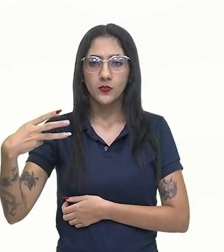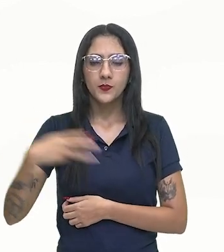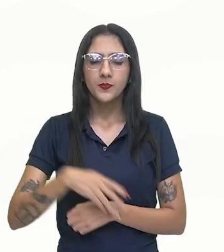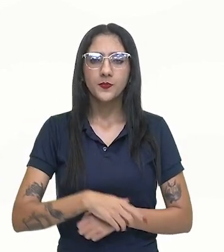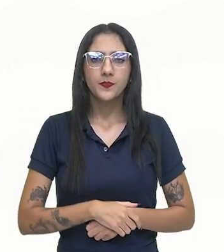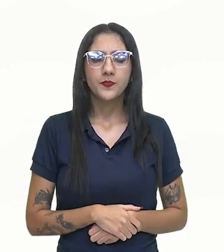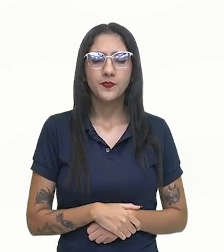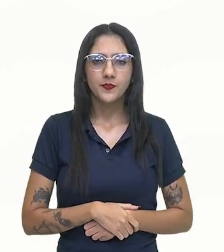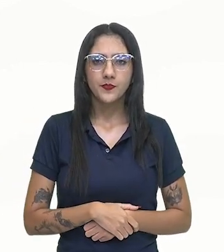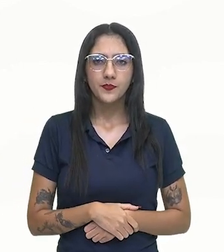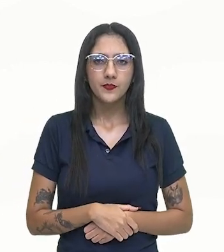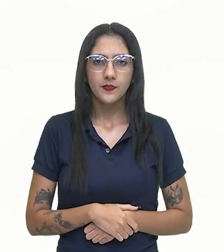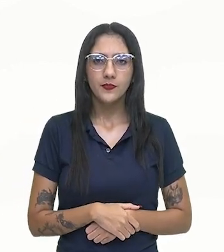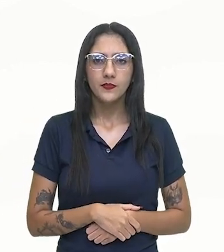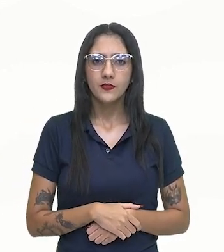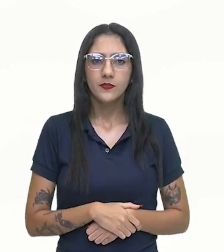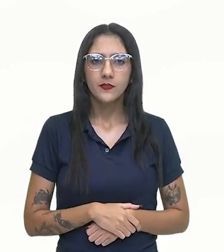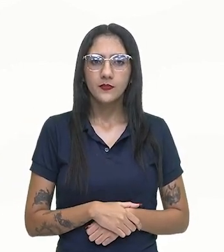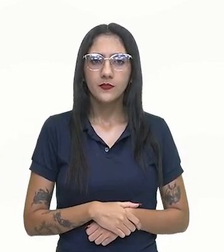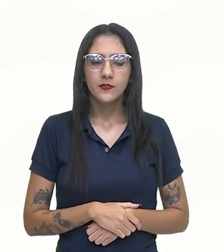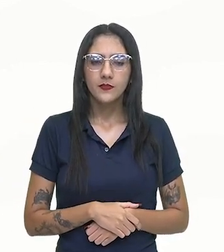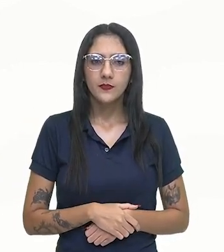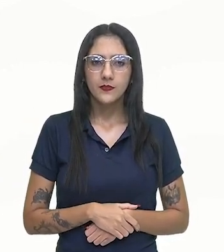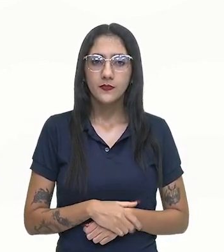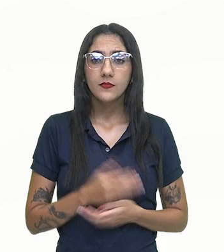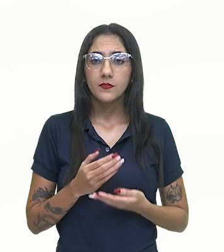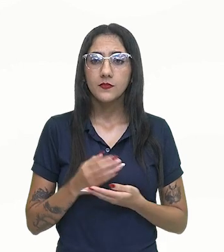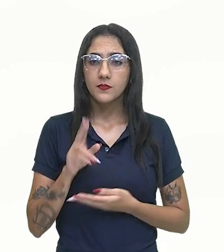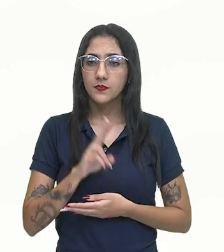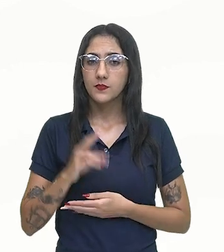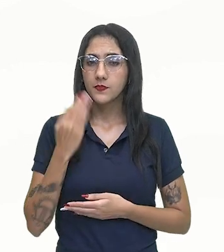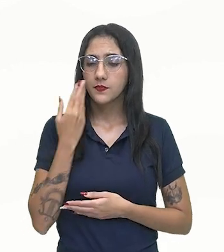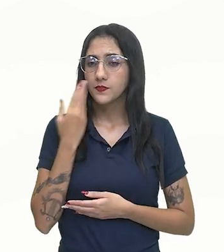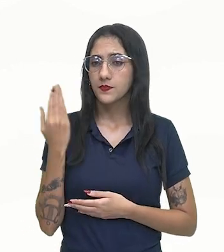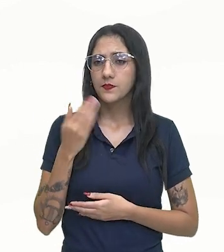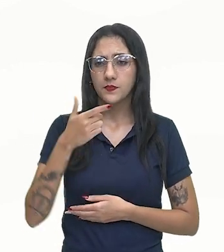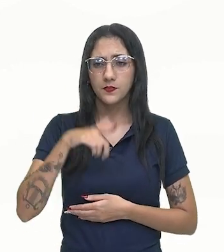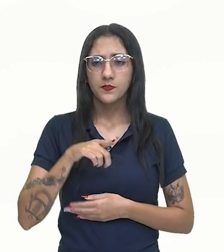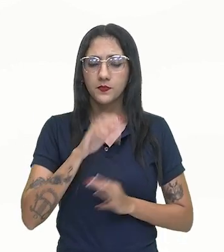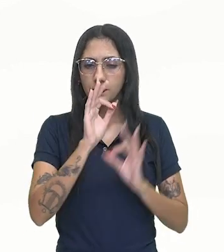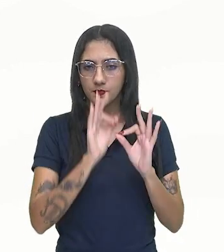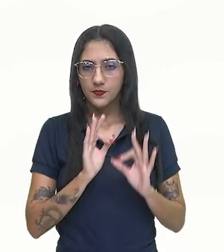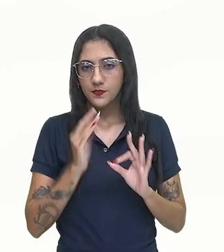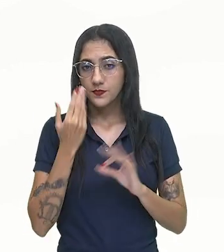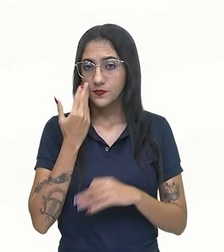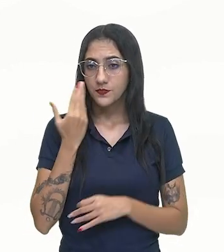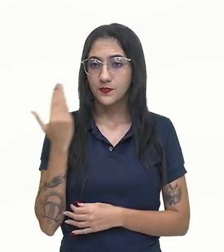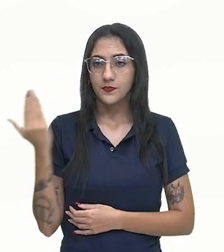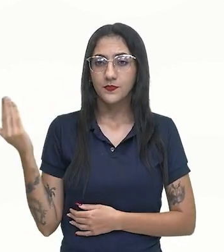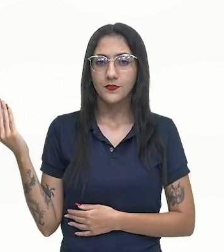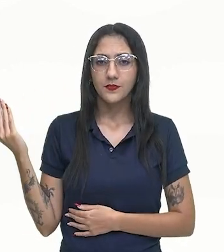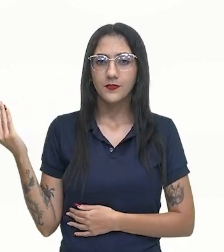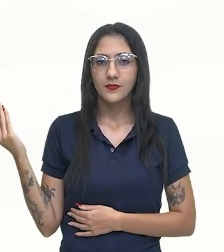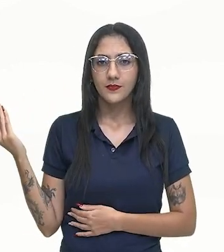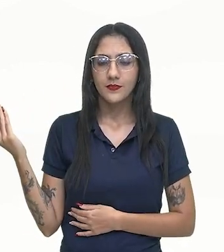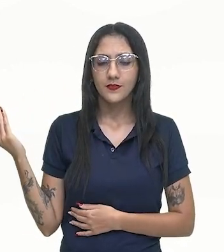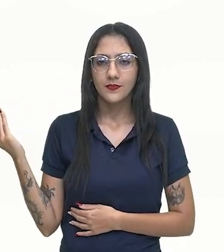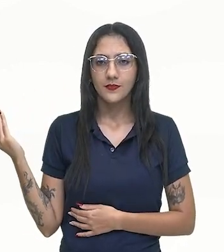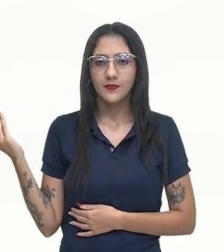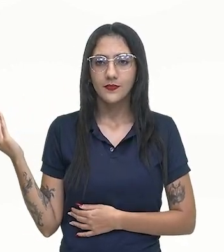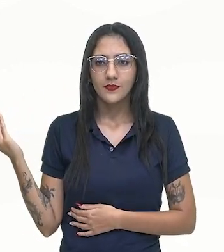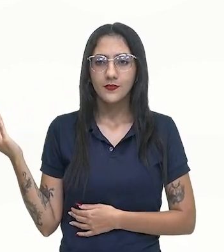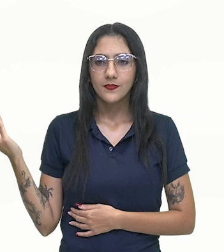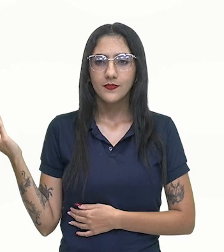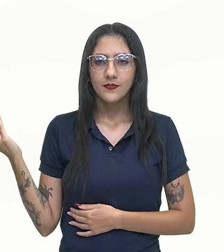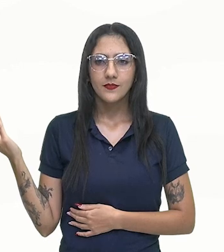gente lembrar aqui o nosso esqueminha, vai ficar assim, ó. Quilômetro cúbico, hectômetro